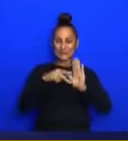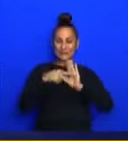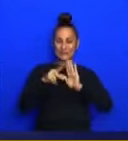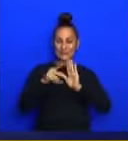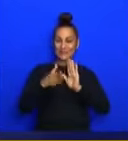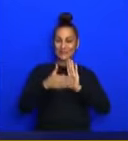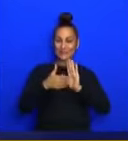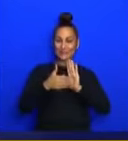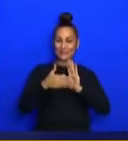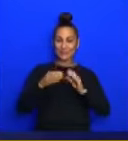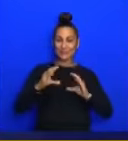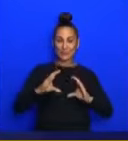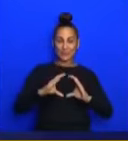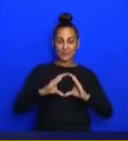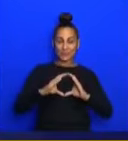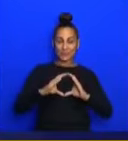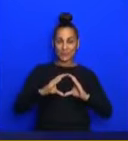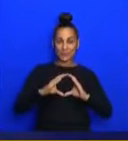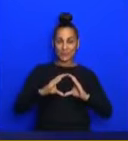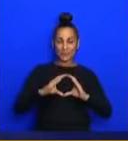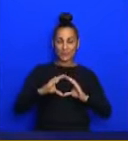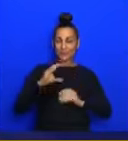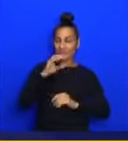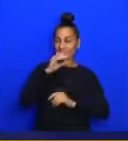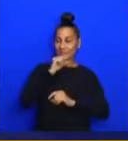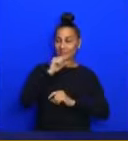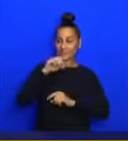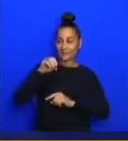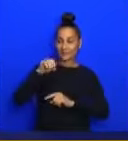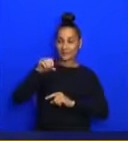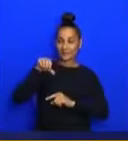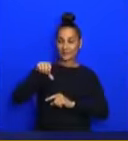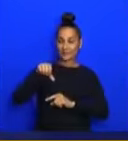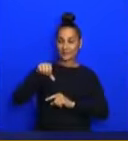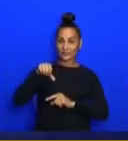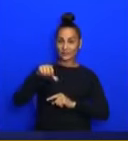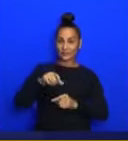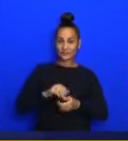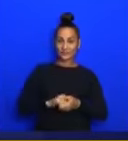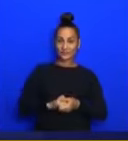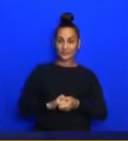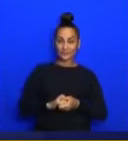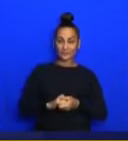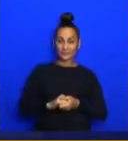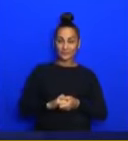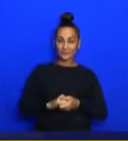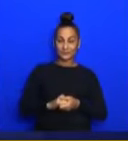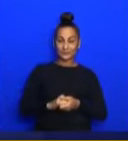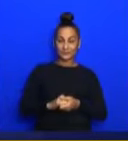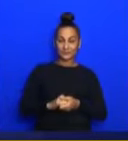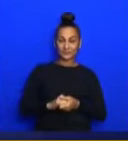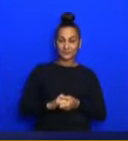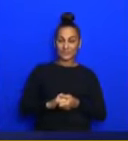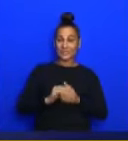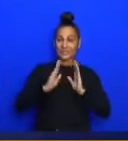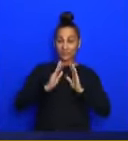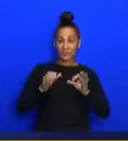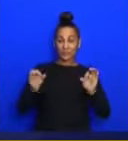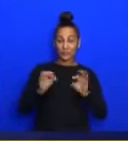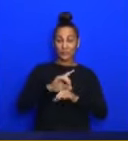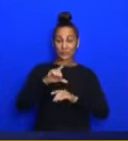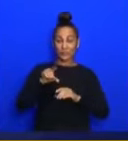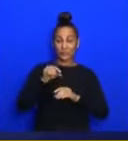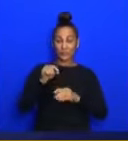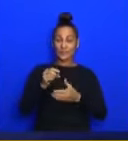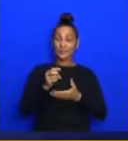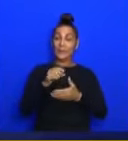que apostou. Bola laranja, 09. Laranja, 09. Já foram